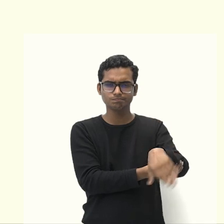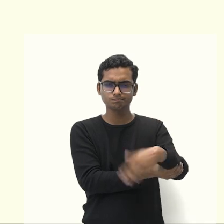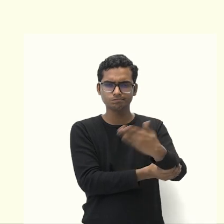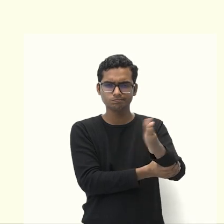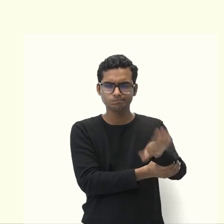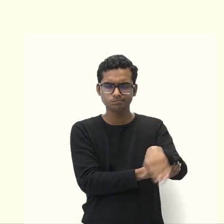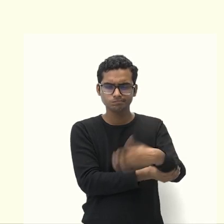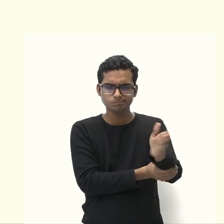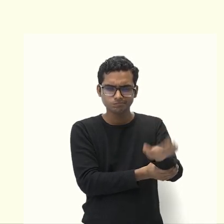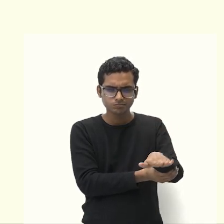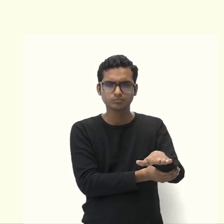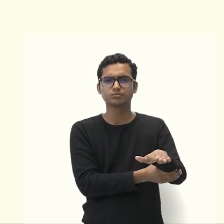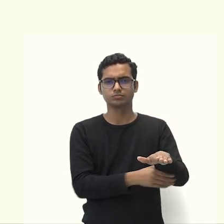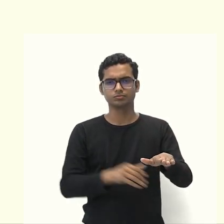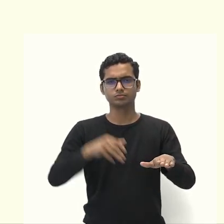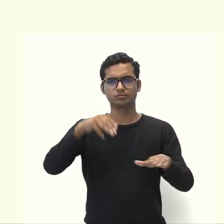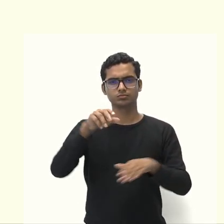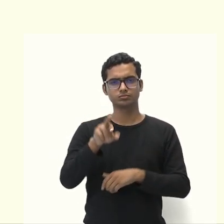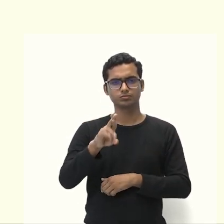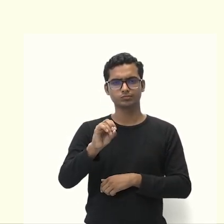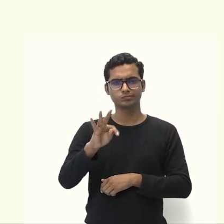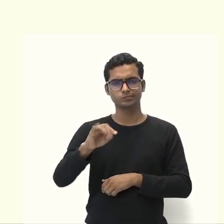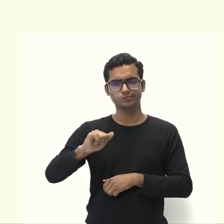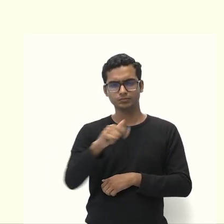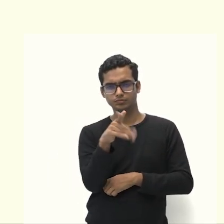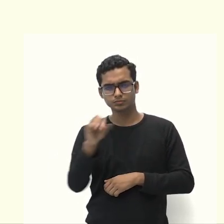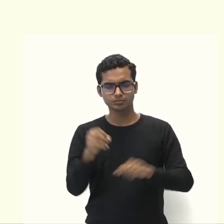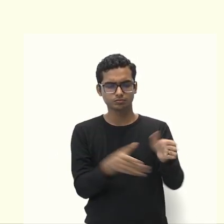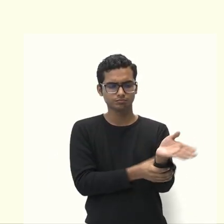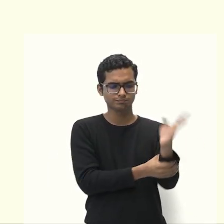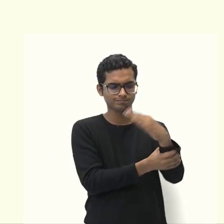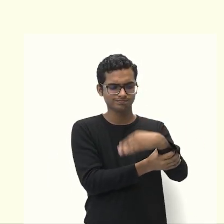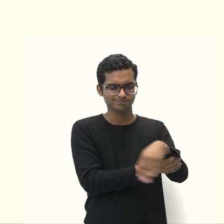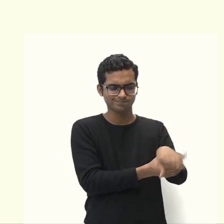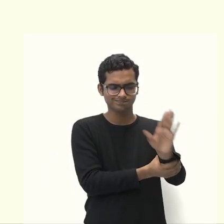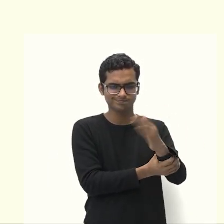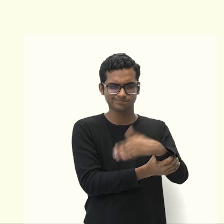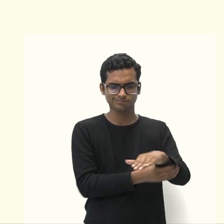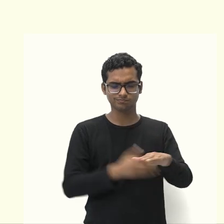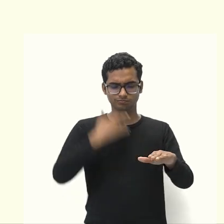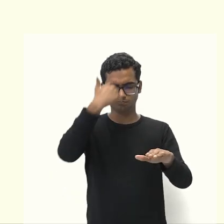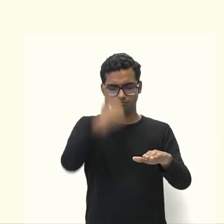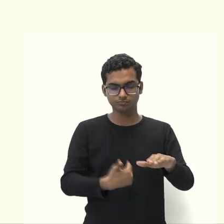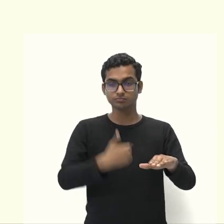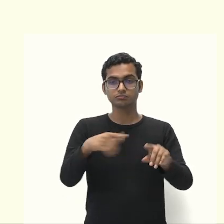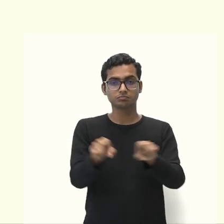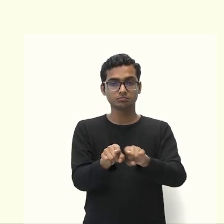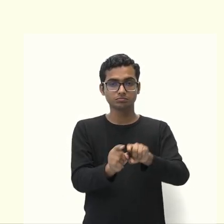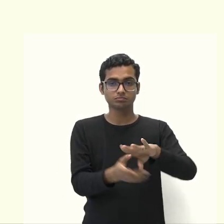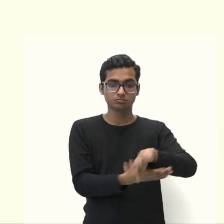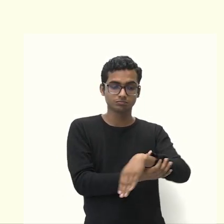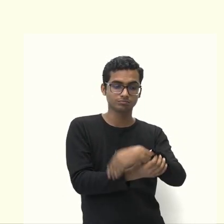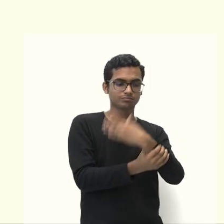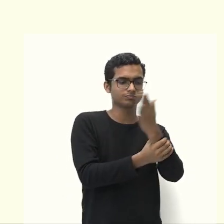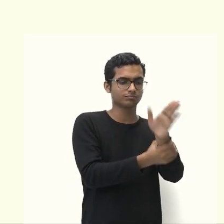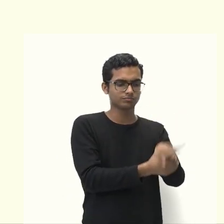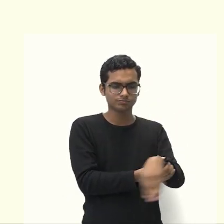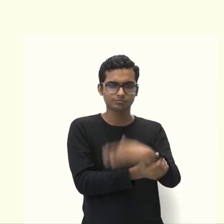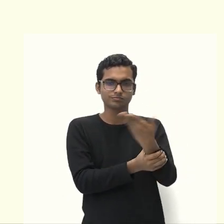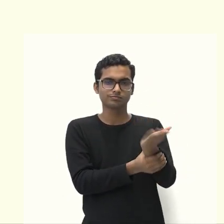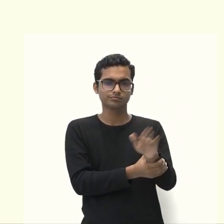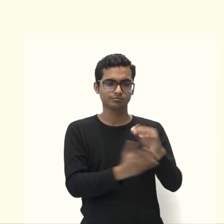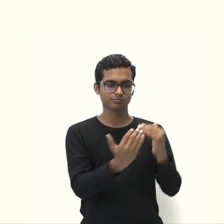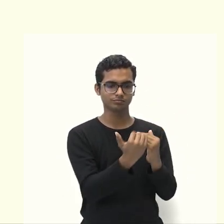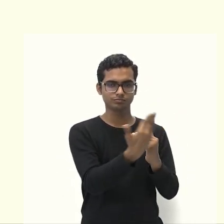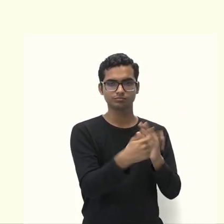envolve trazer a estrutura anatômica, né, para o próximo do seu plano mediano, e a rotação lateral envolve